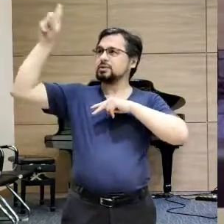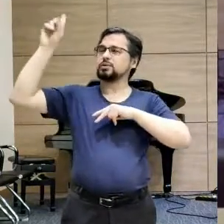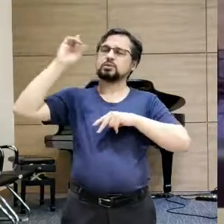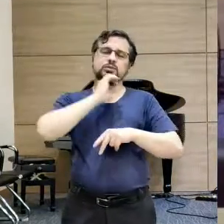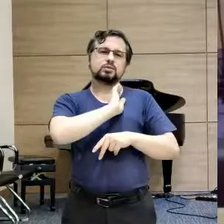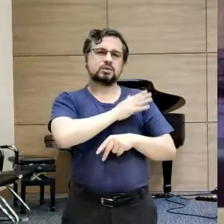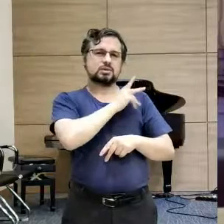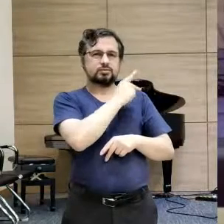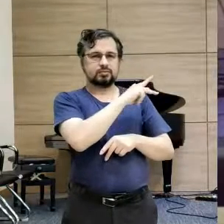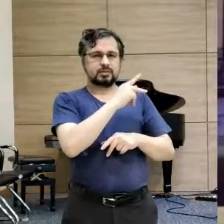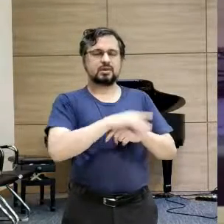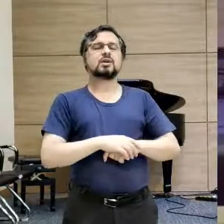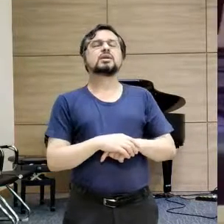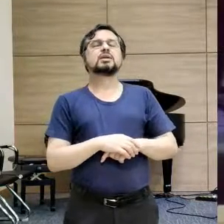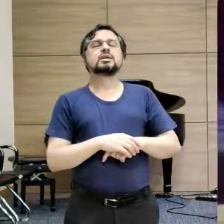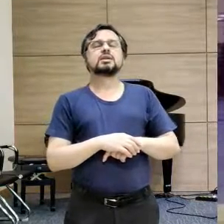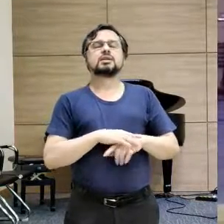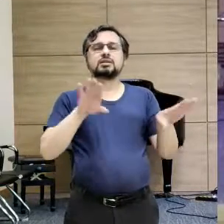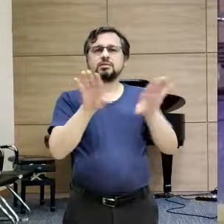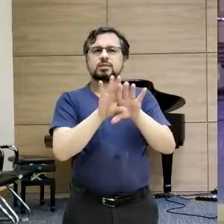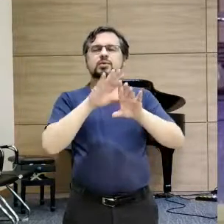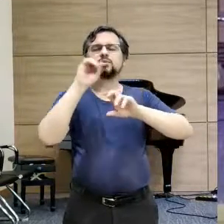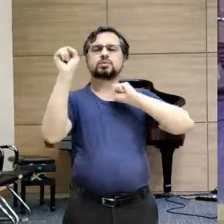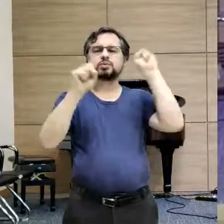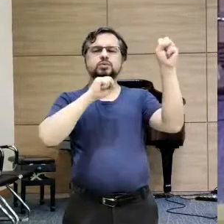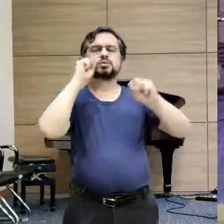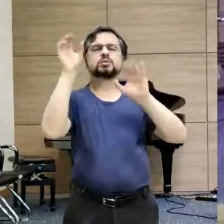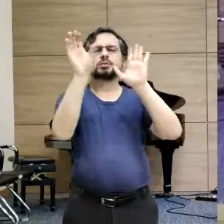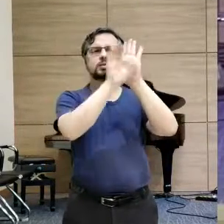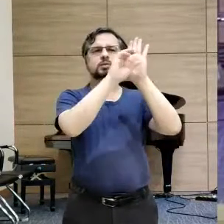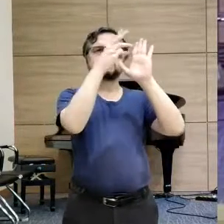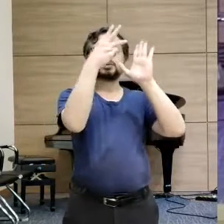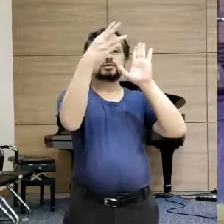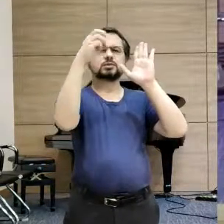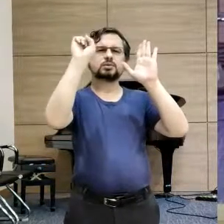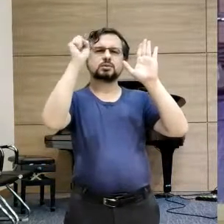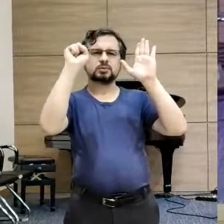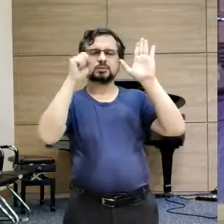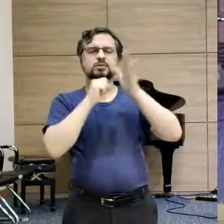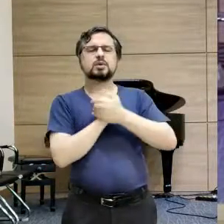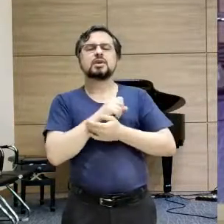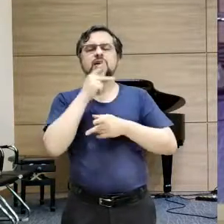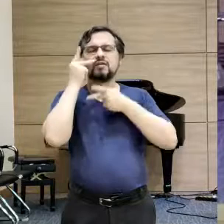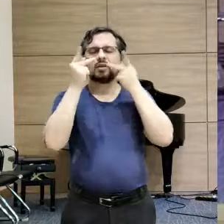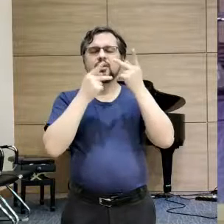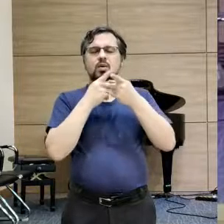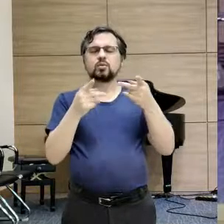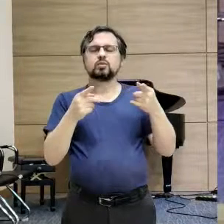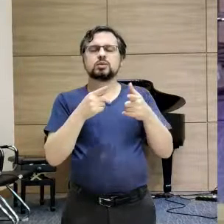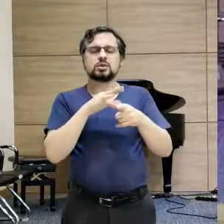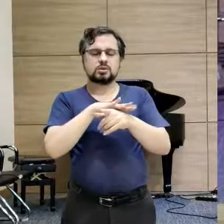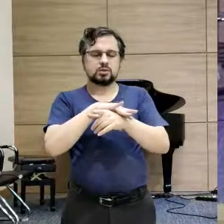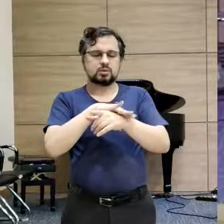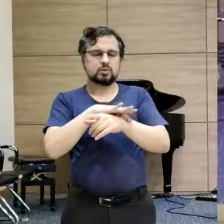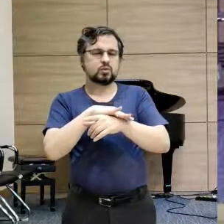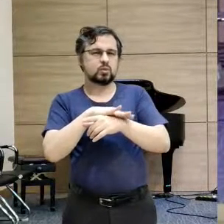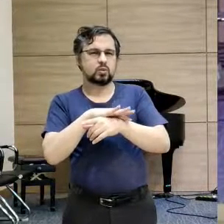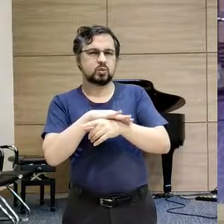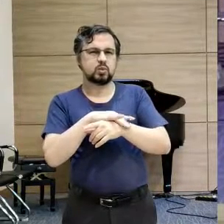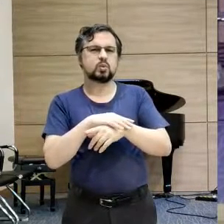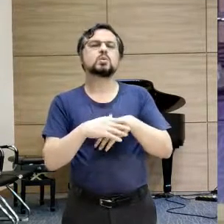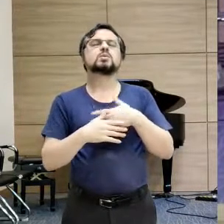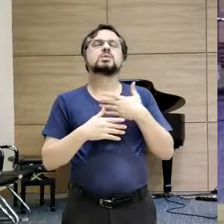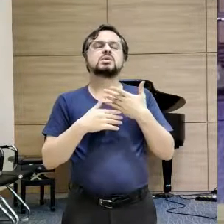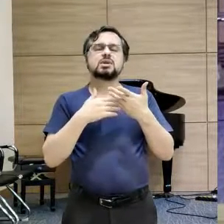e também o Salmo 38. O rei Davi, ele está falando até de algumas doenças hamartiagênicas que ele começou